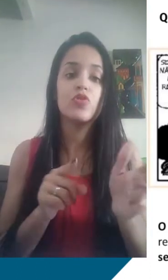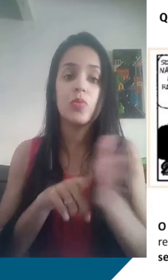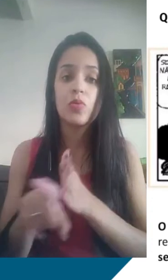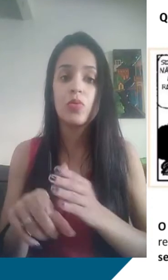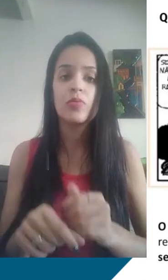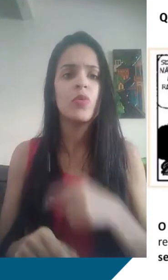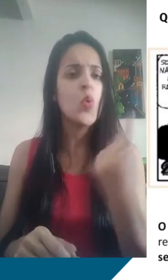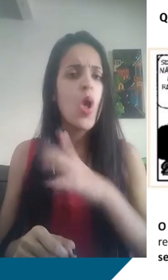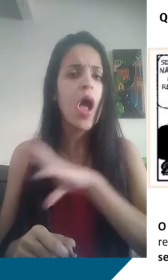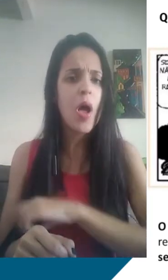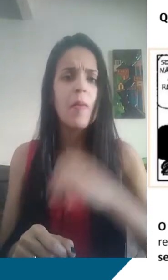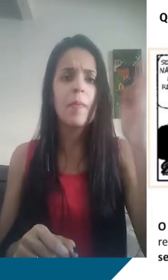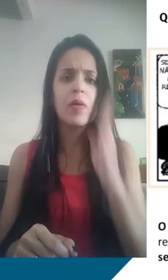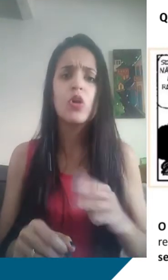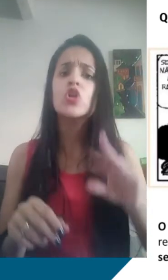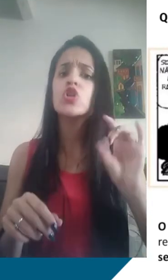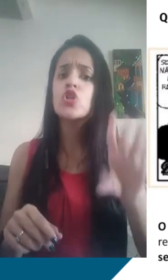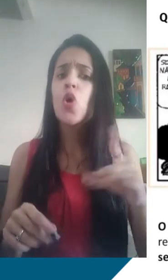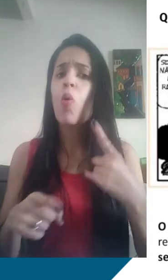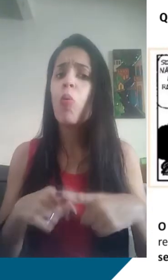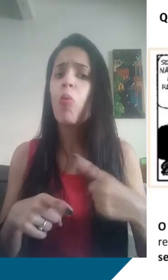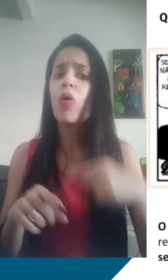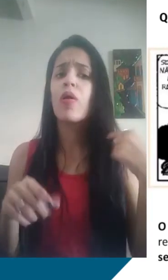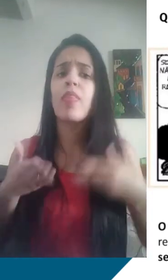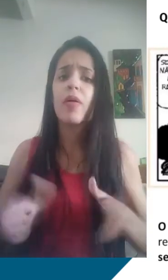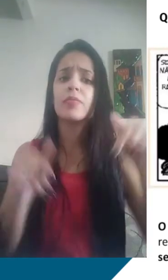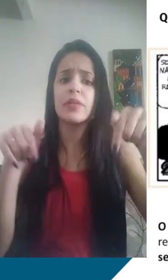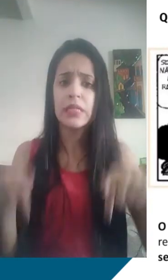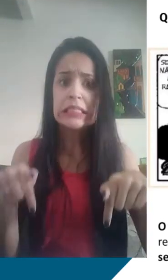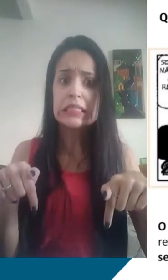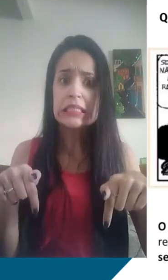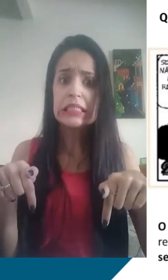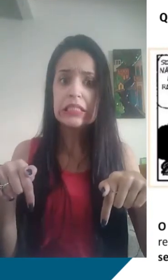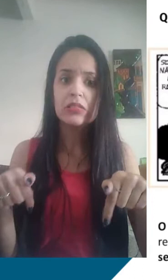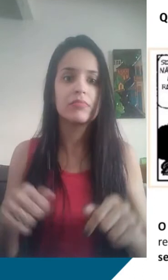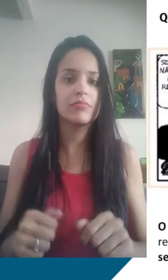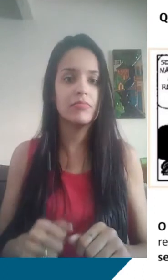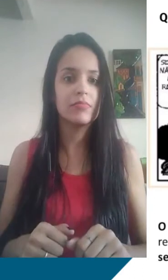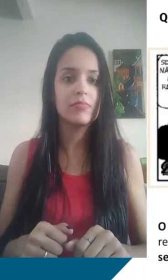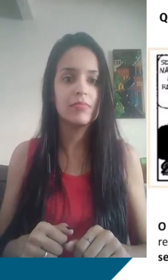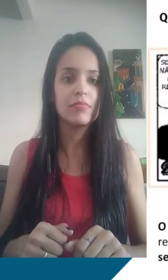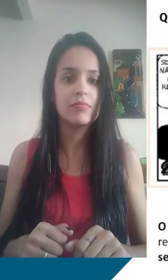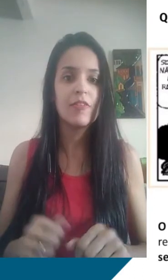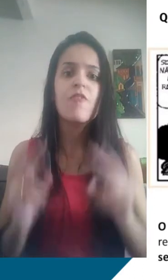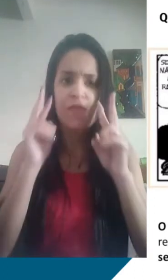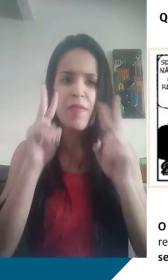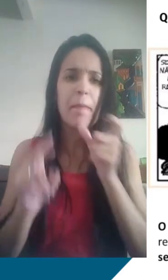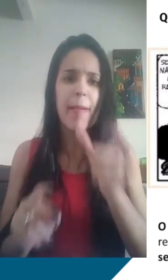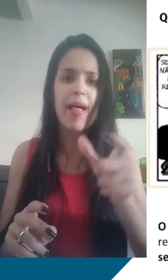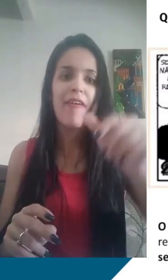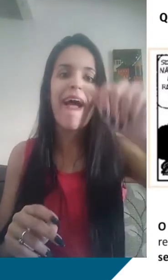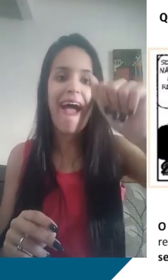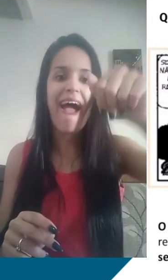Na pergunta, nós amamos a nossa pátria só porque nascemos aqui, observa-se o emprego do advérbio aqui, referindo-se ao